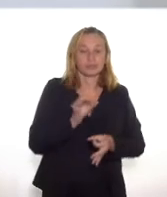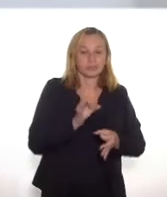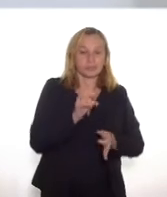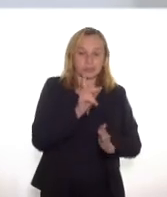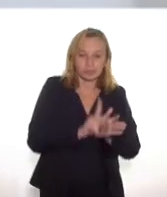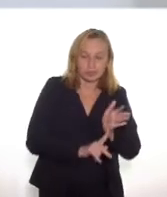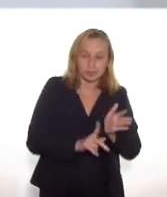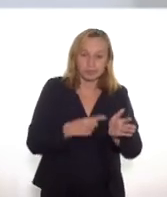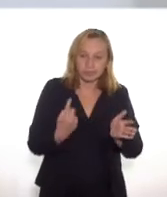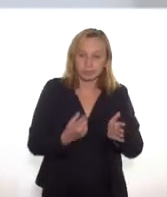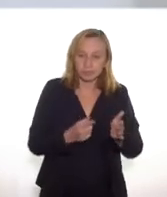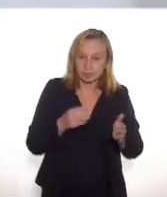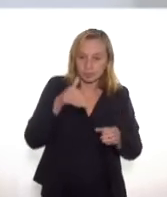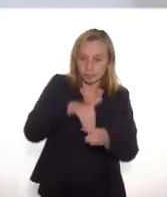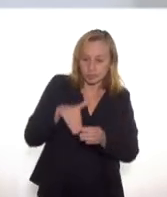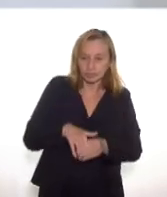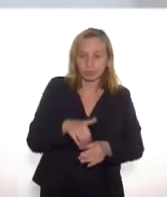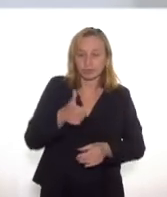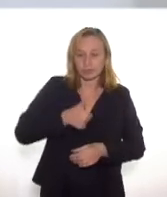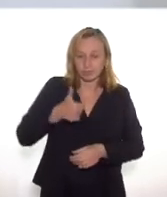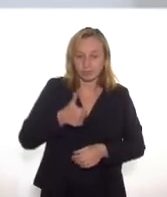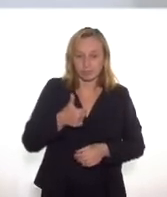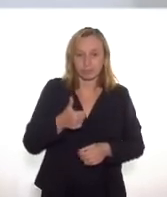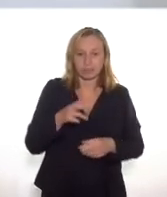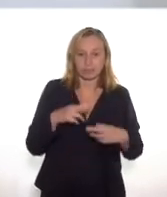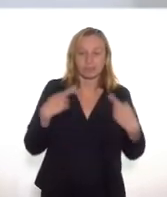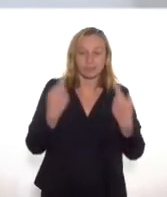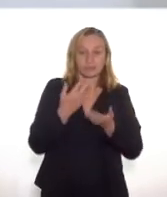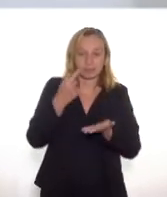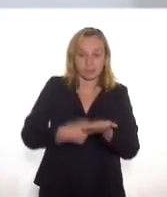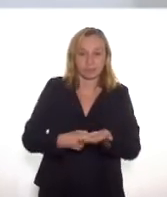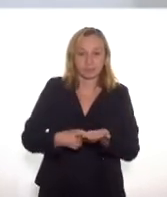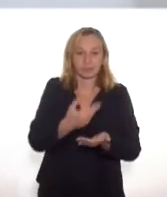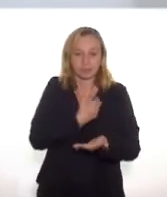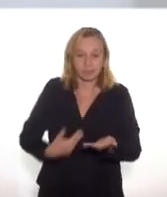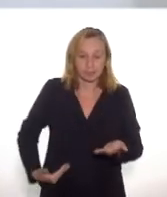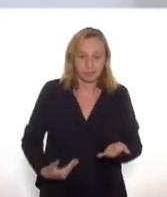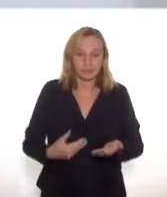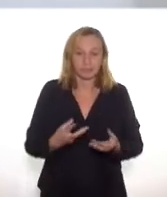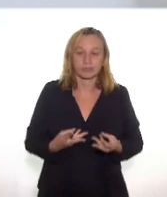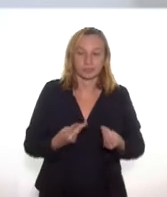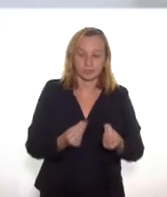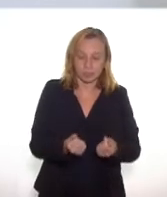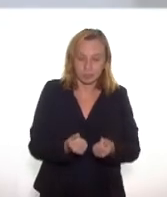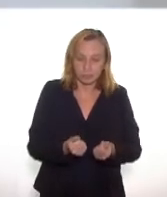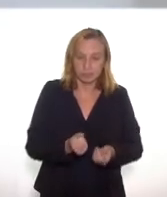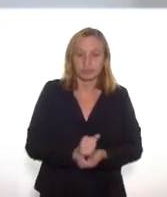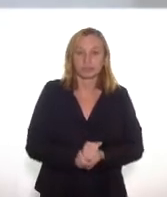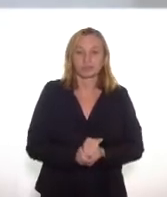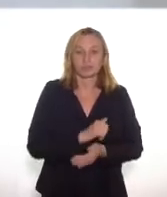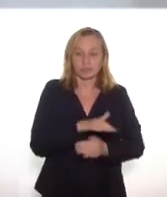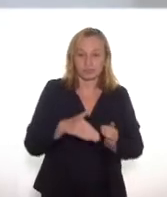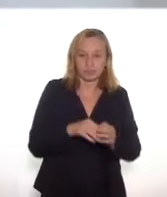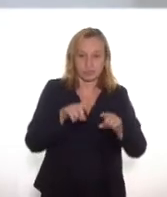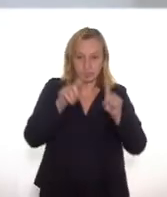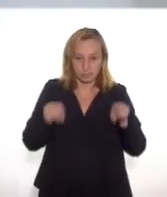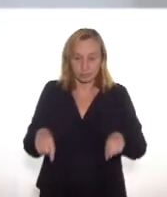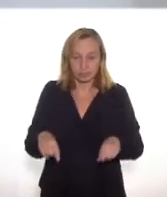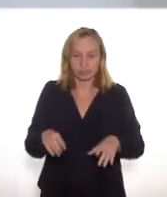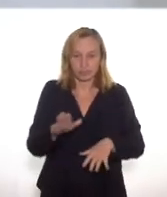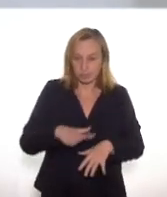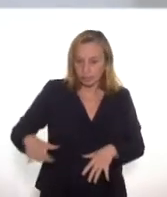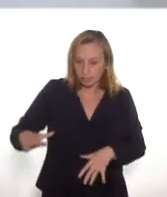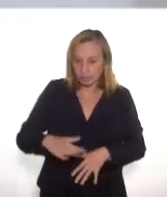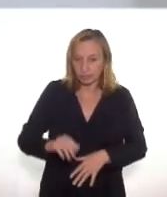lá na primeira sessão, com o compromisso do governador, que foi muito sensível lá a todos os servidores daquela área, tá